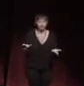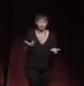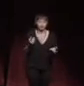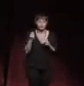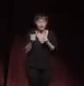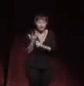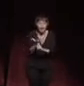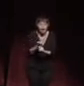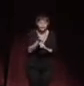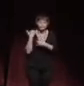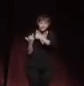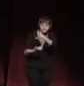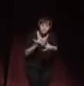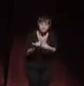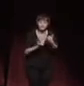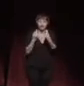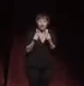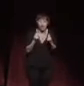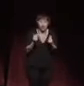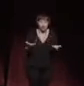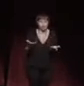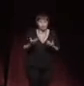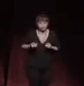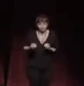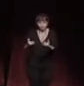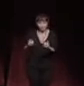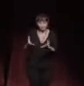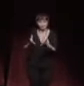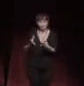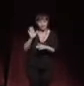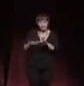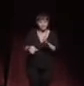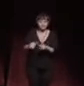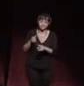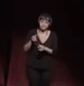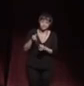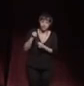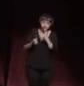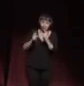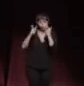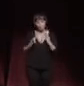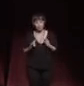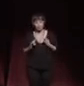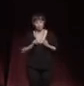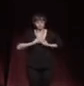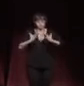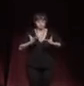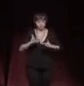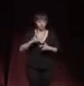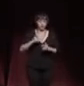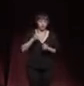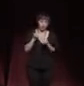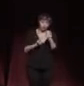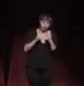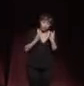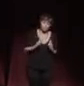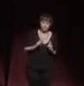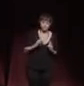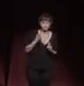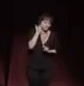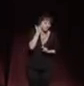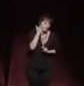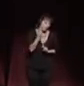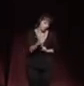da brincadeira, de que uma coisa é espontânea nos humanos e outras não. Então, o trabalho que eu faço o tempo todo